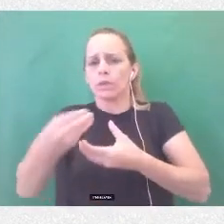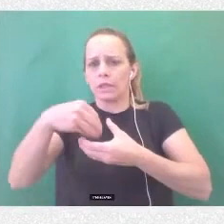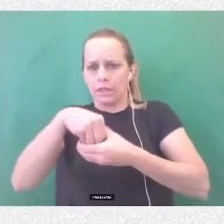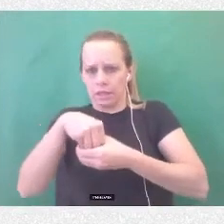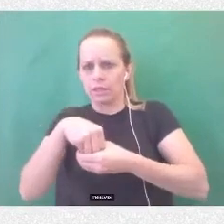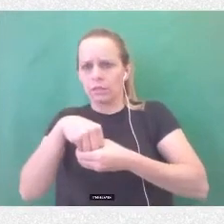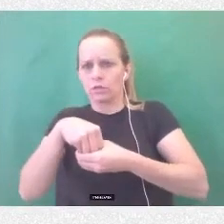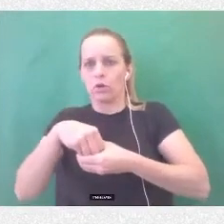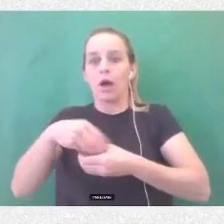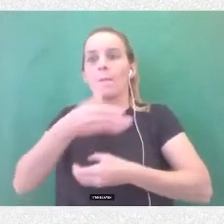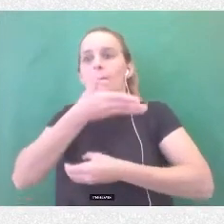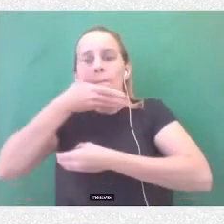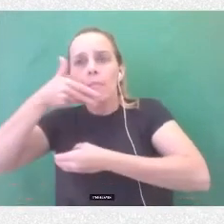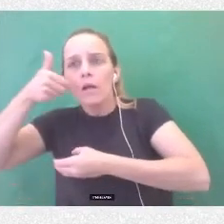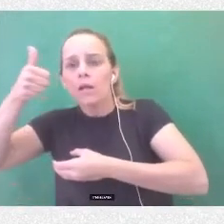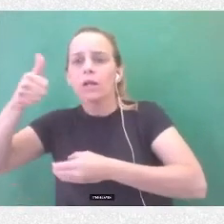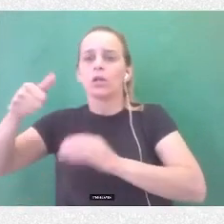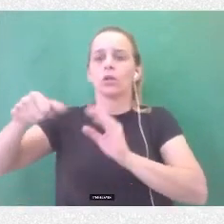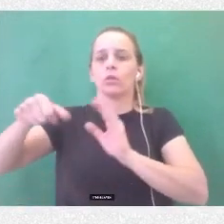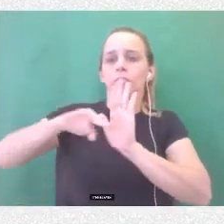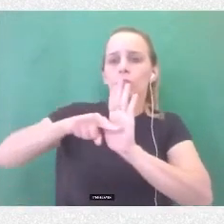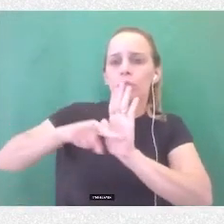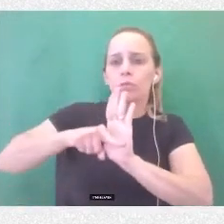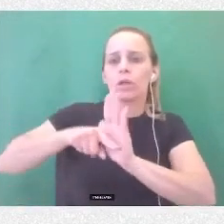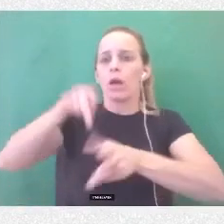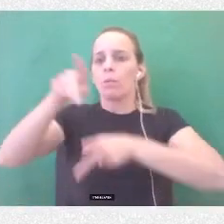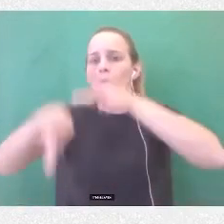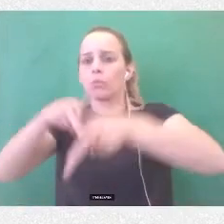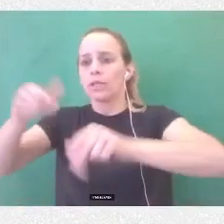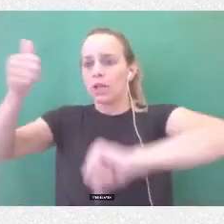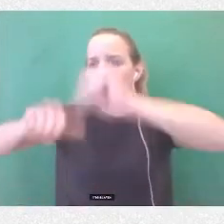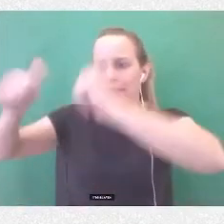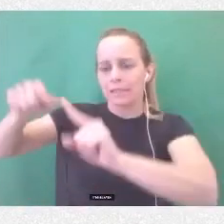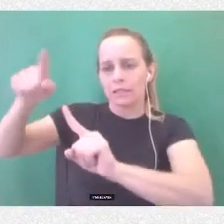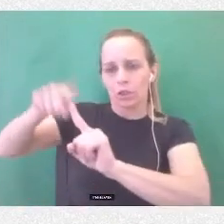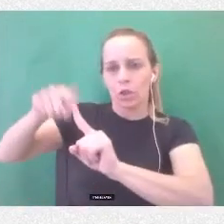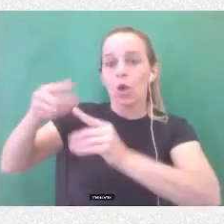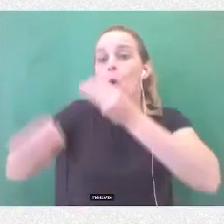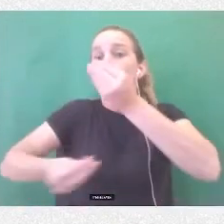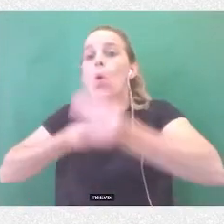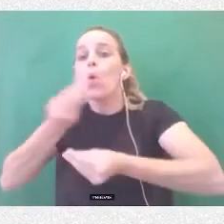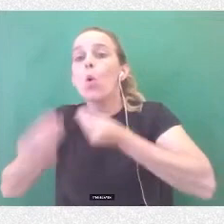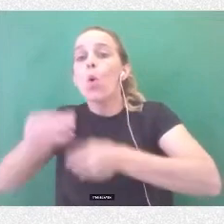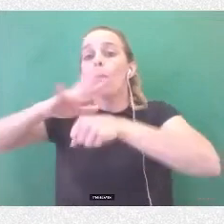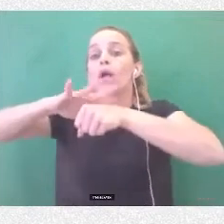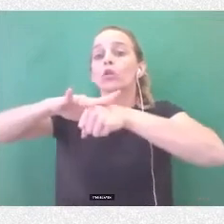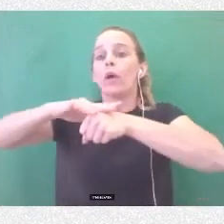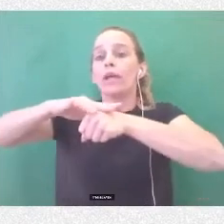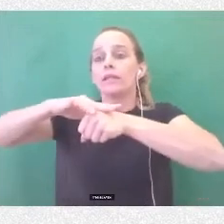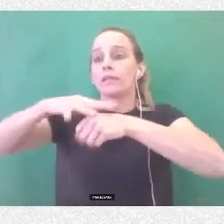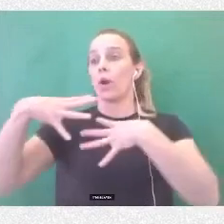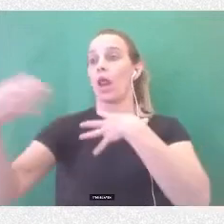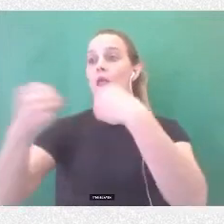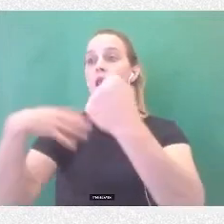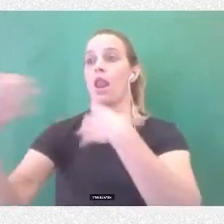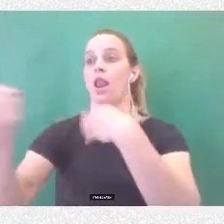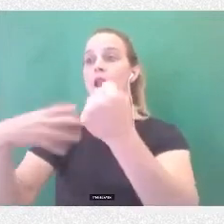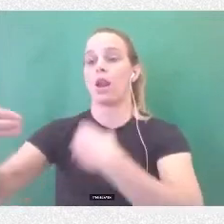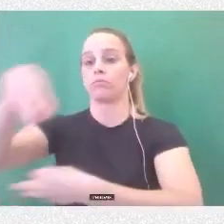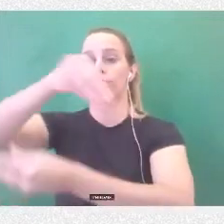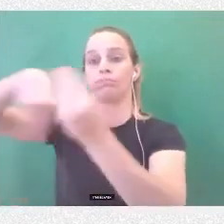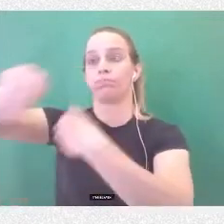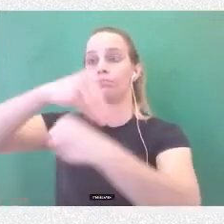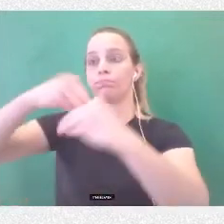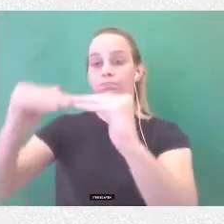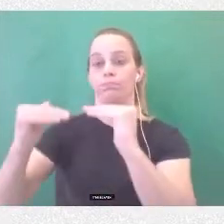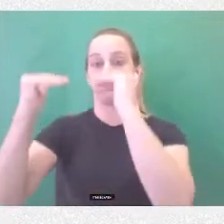o que a gente vai saber aqui, quando a gente analisar a população de Toledo, como se comportou a doença num cenário de uma circulação predominante